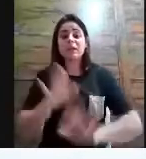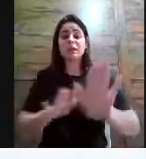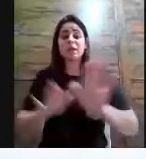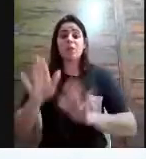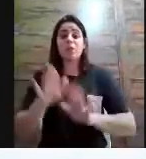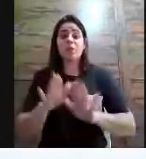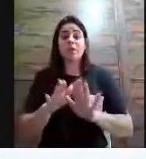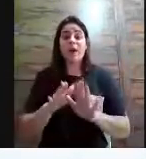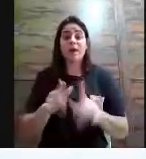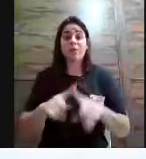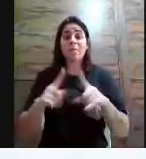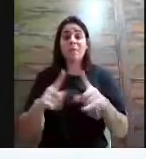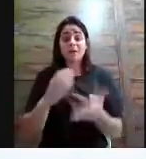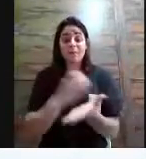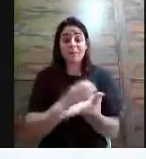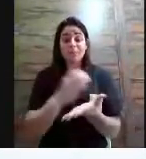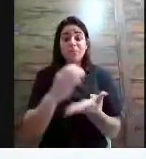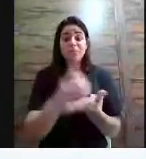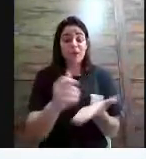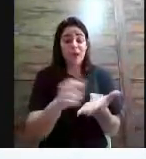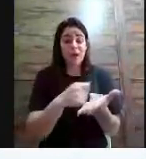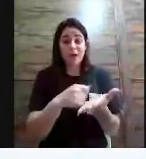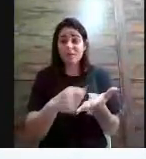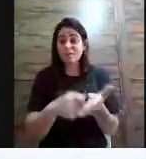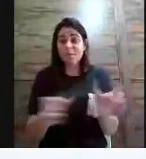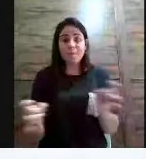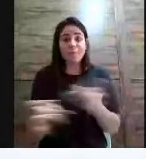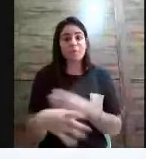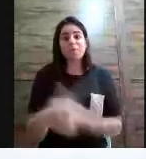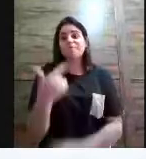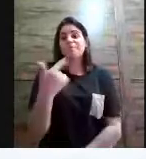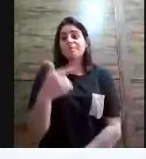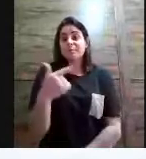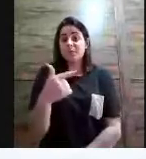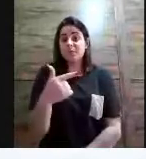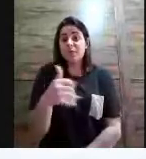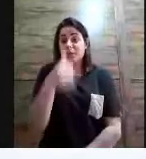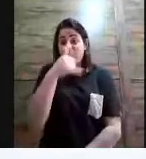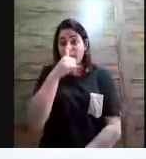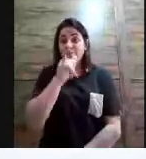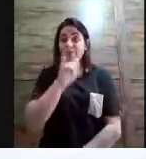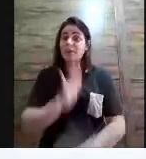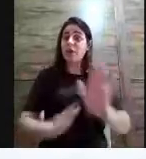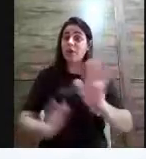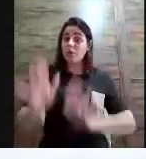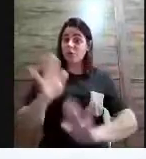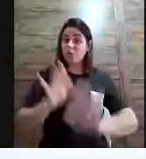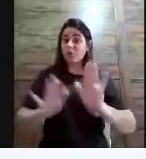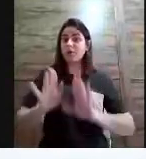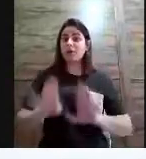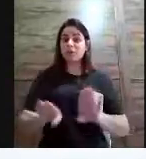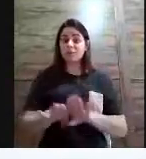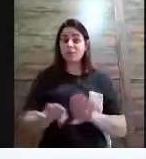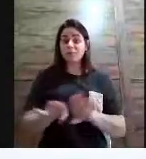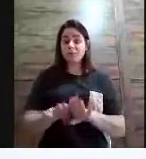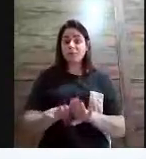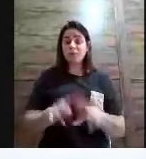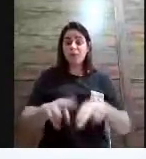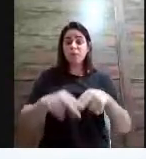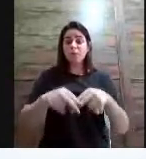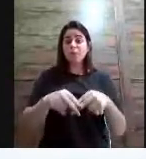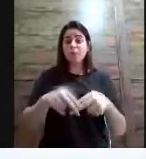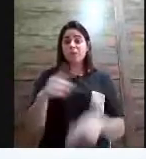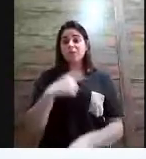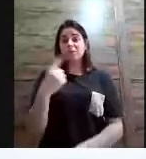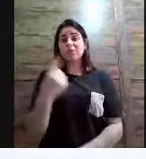comprovação e enganam as pessoas, sabe? E uma negação, e você negar não quer